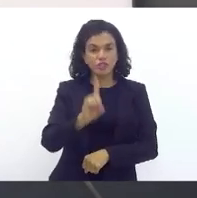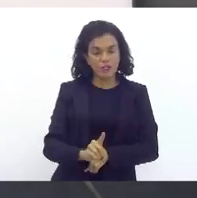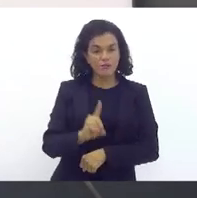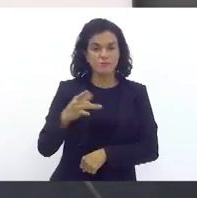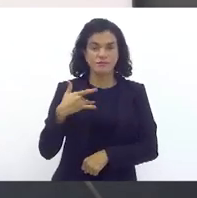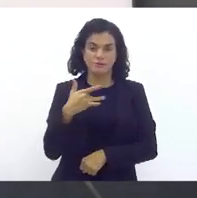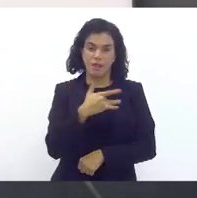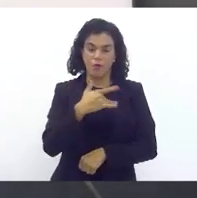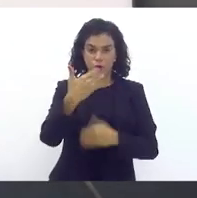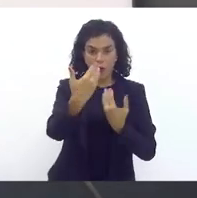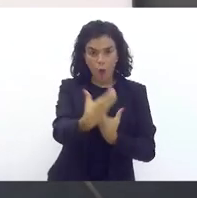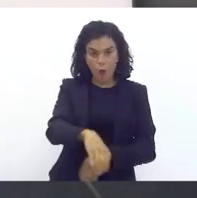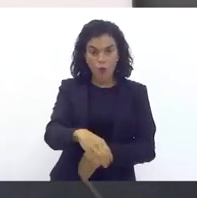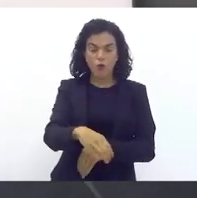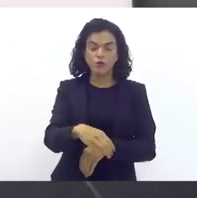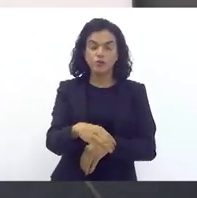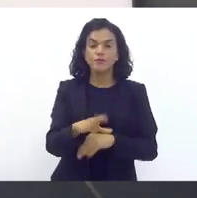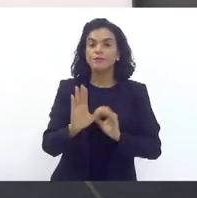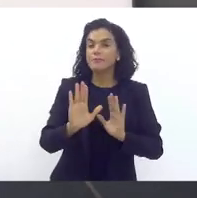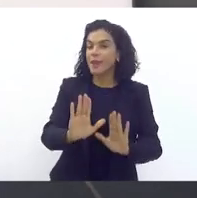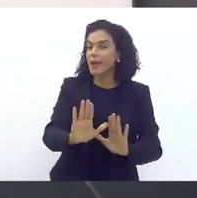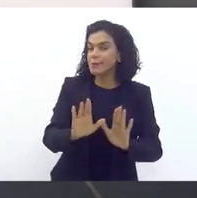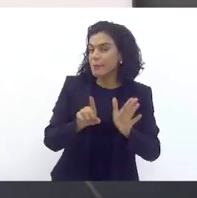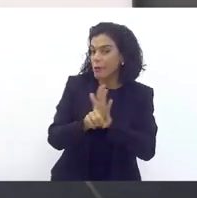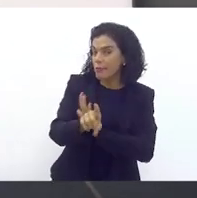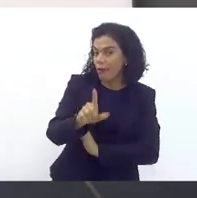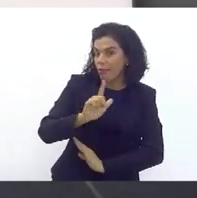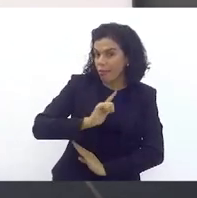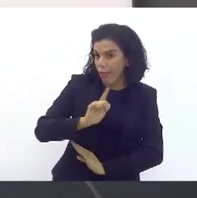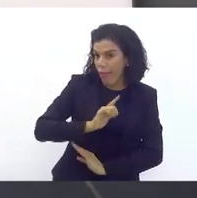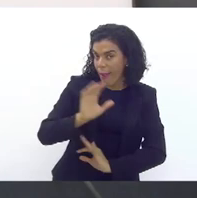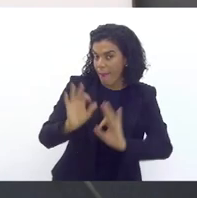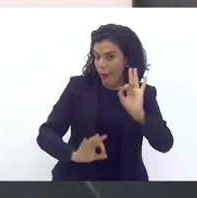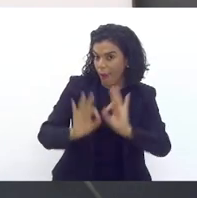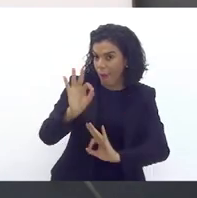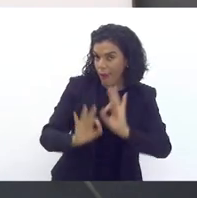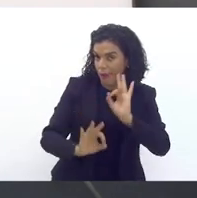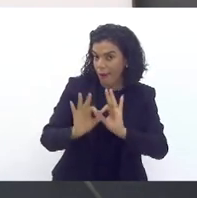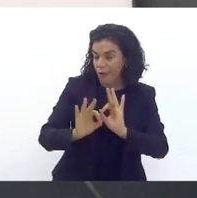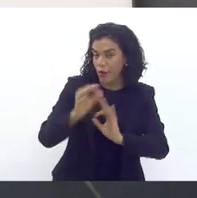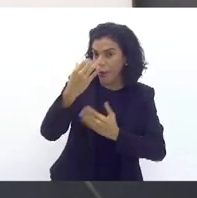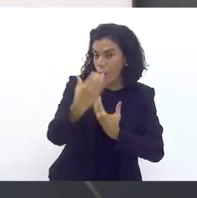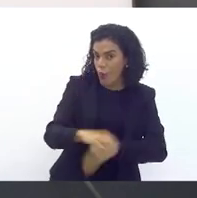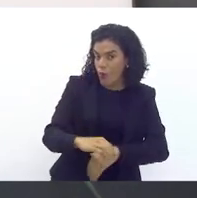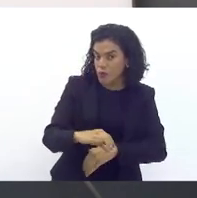público. Agora, a pergunta que não quer calar, tem programação de concurso público na secretaria?